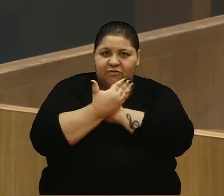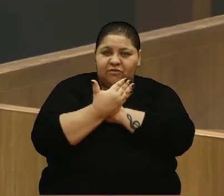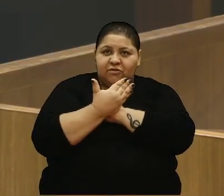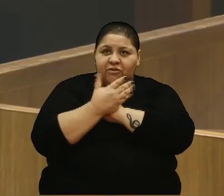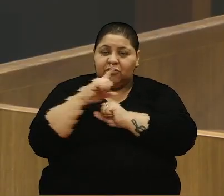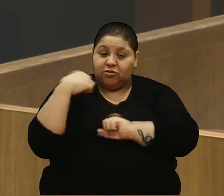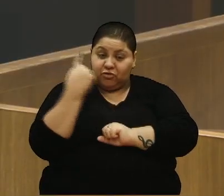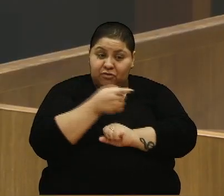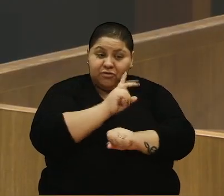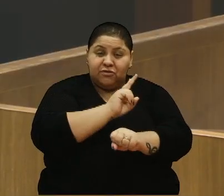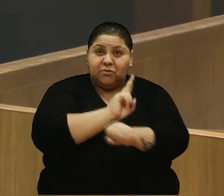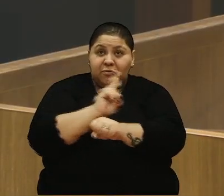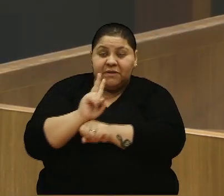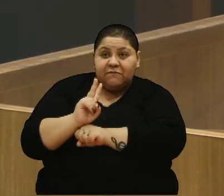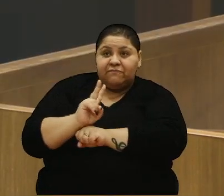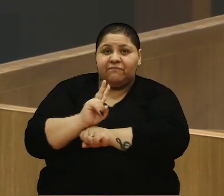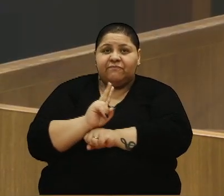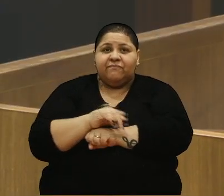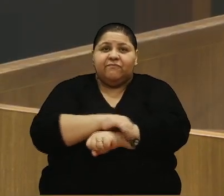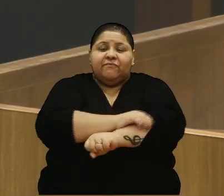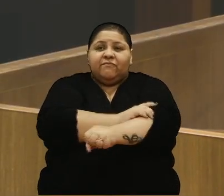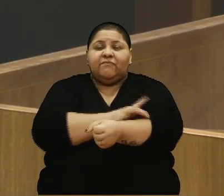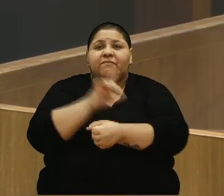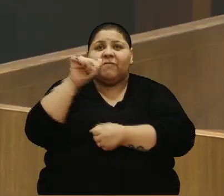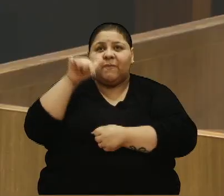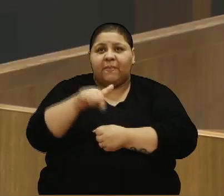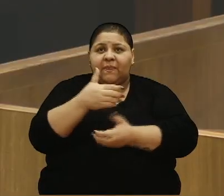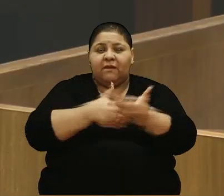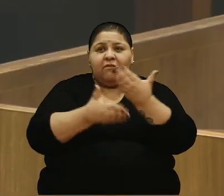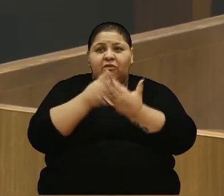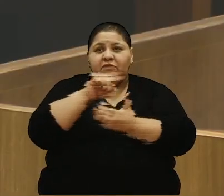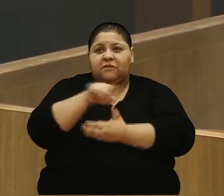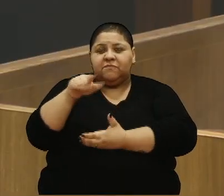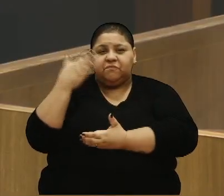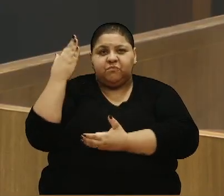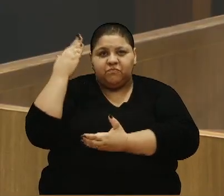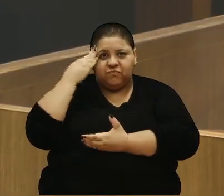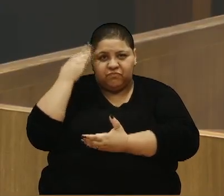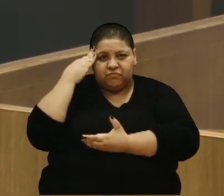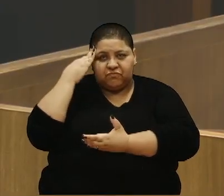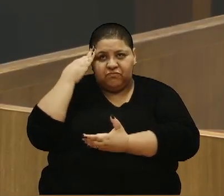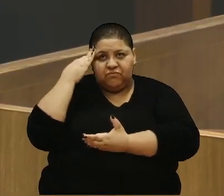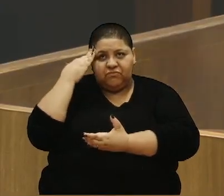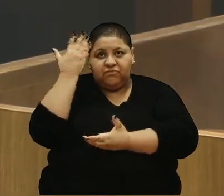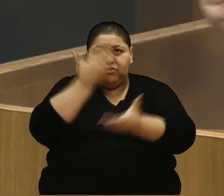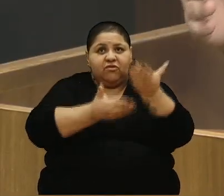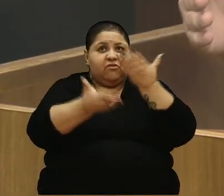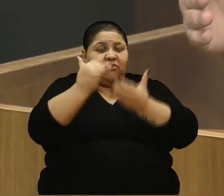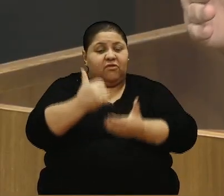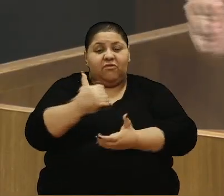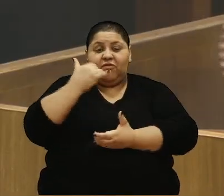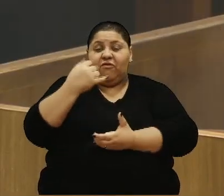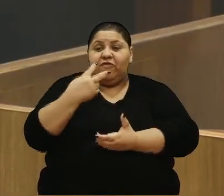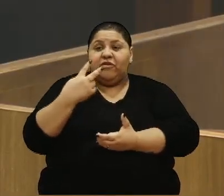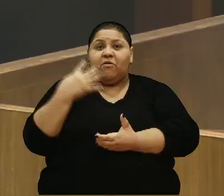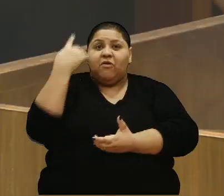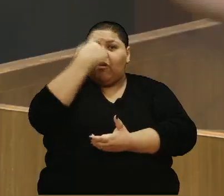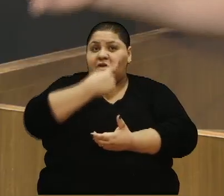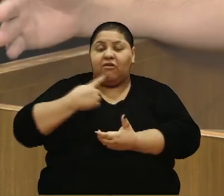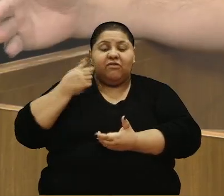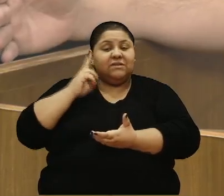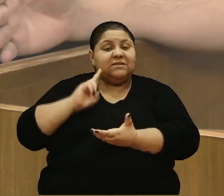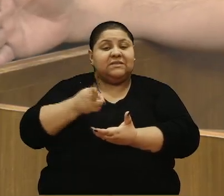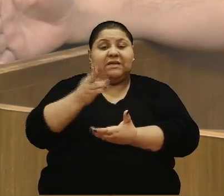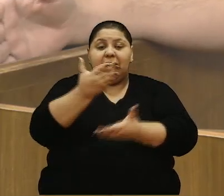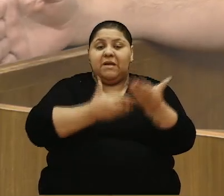nos cuidando. E eu procuro, e todos vocês sabem, que eu atendo meu celular 24 horas por dia, estou à disposição de